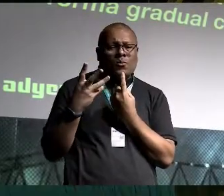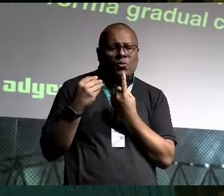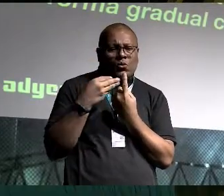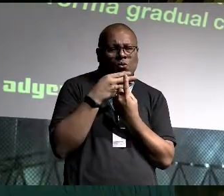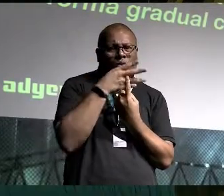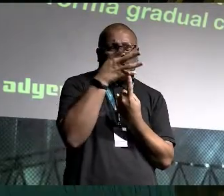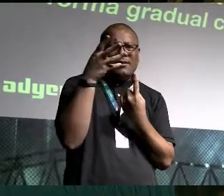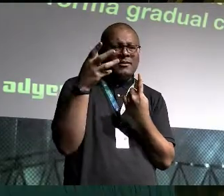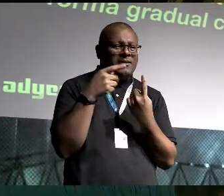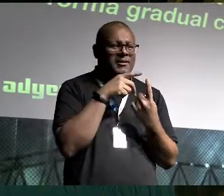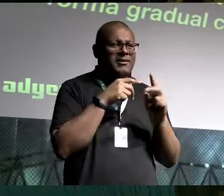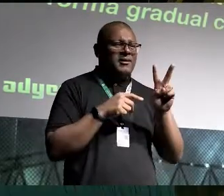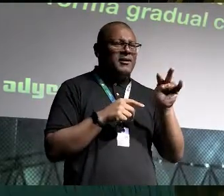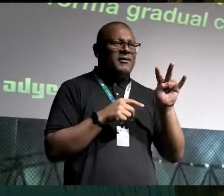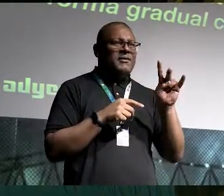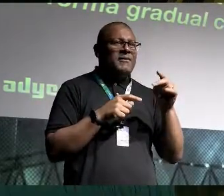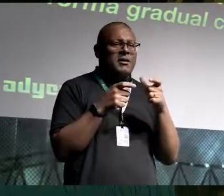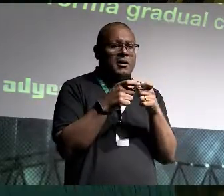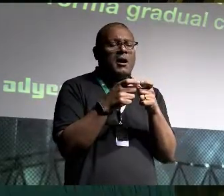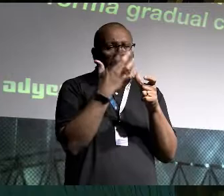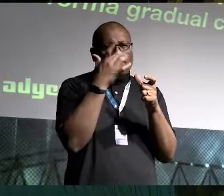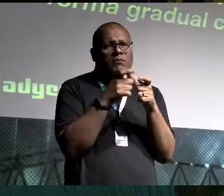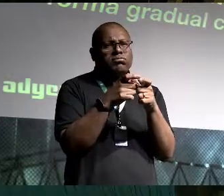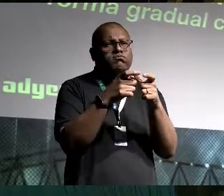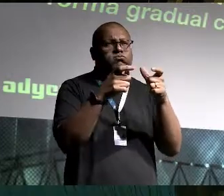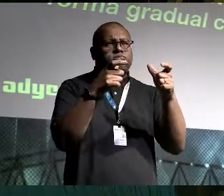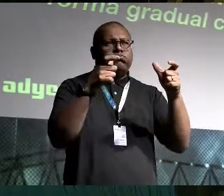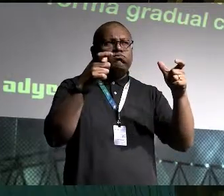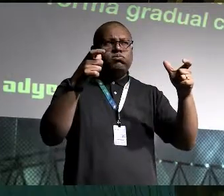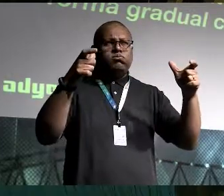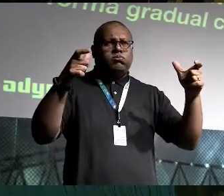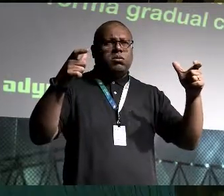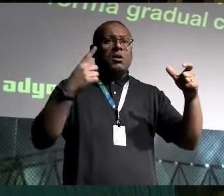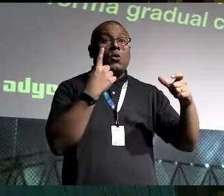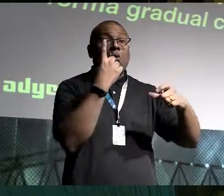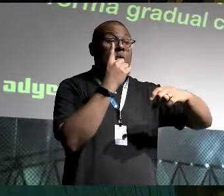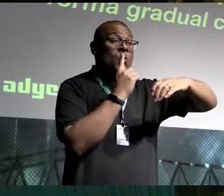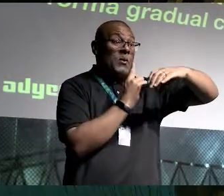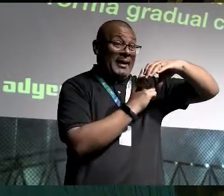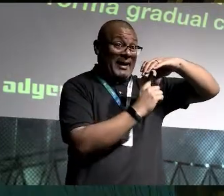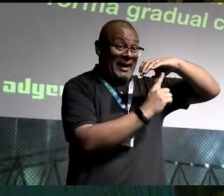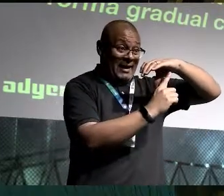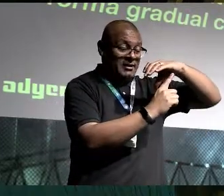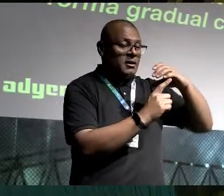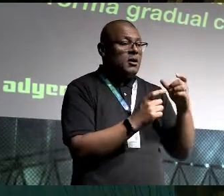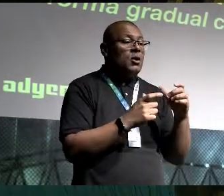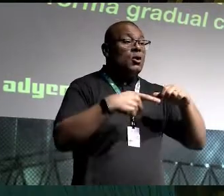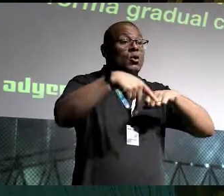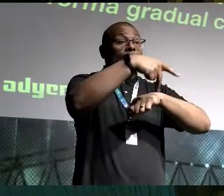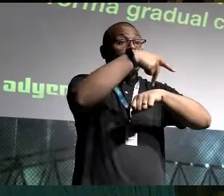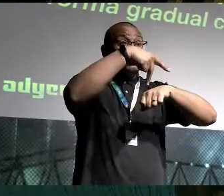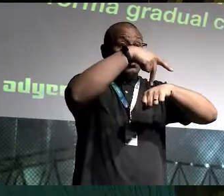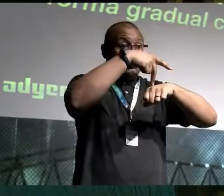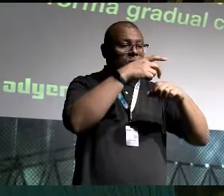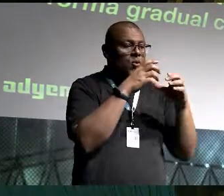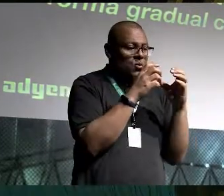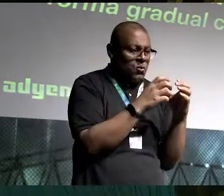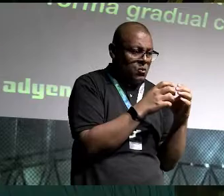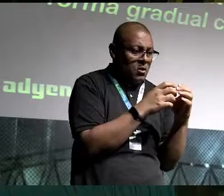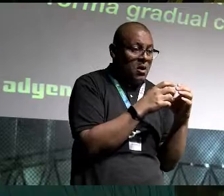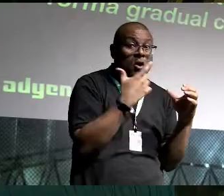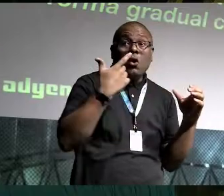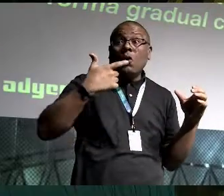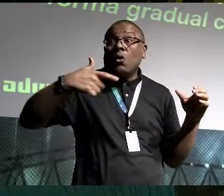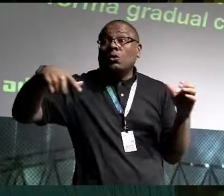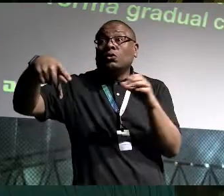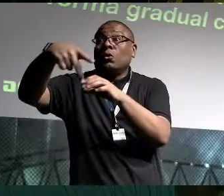que nem a Viviane explicou, para fazer a expansão, né? Se um merchant, um cliente nosso, opera numa região, ele quer expandir para um outro mercado, para um outro